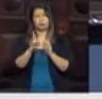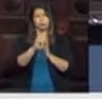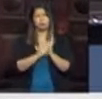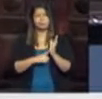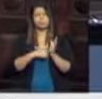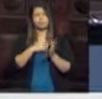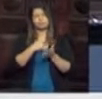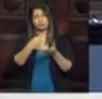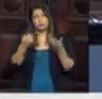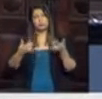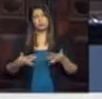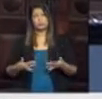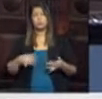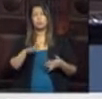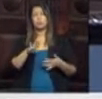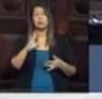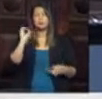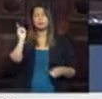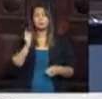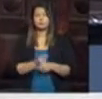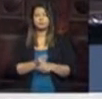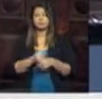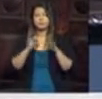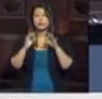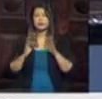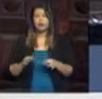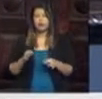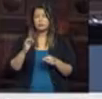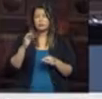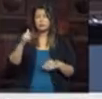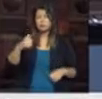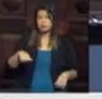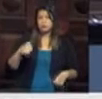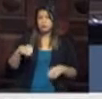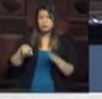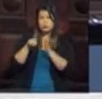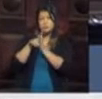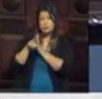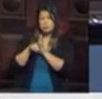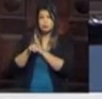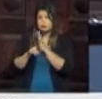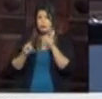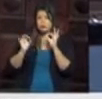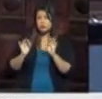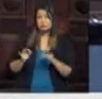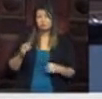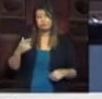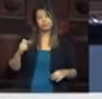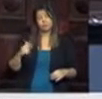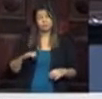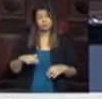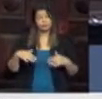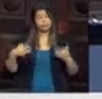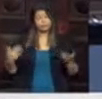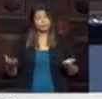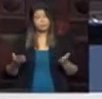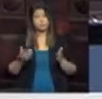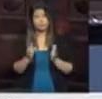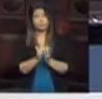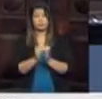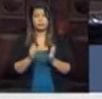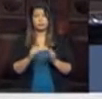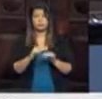exame de consistência da Fazenda. Então, de repente, saiu uma matéria, função